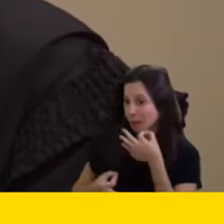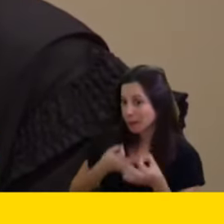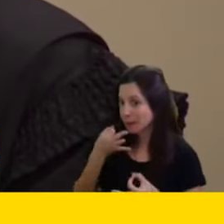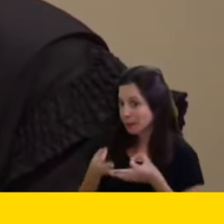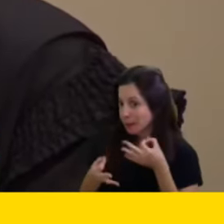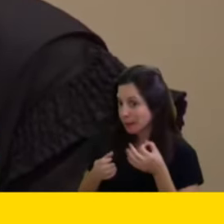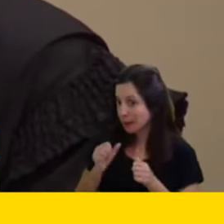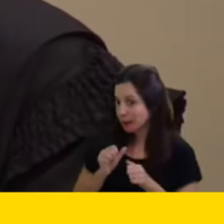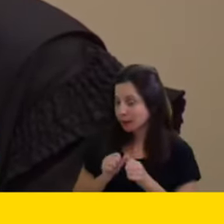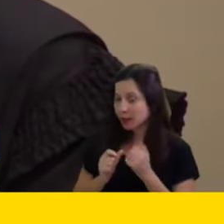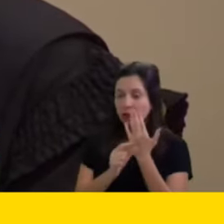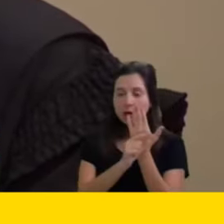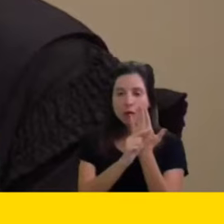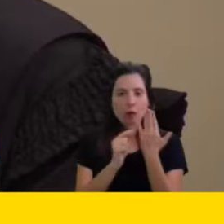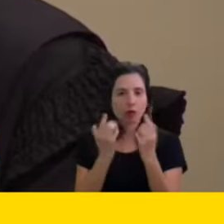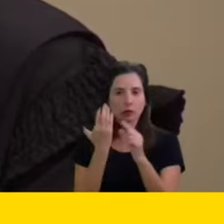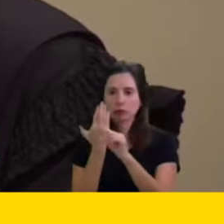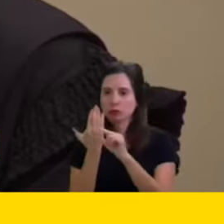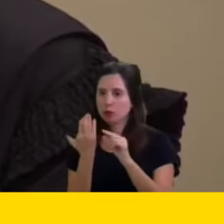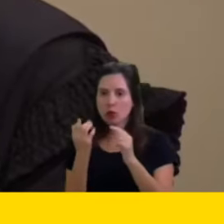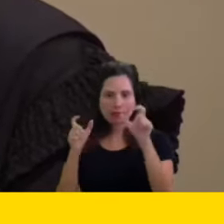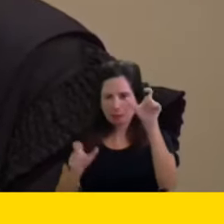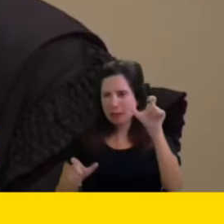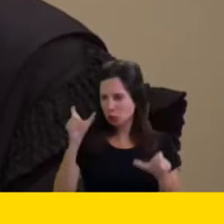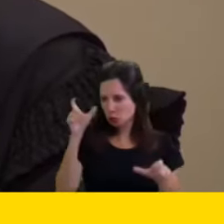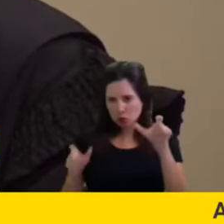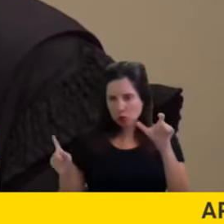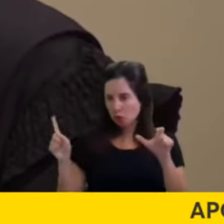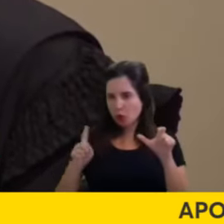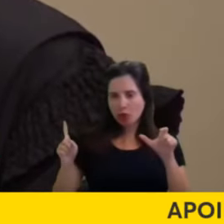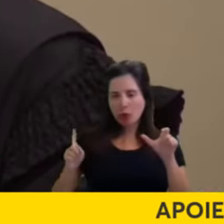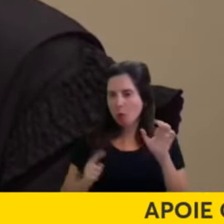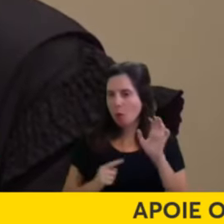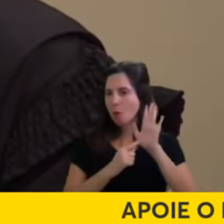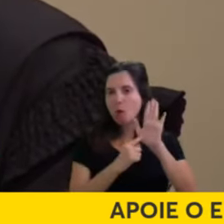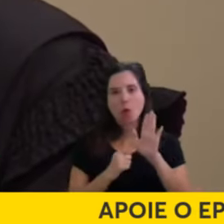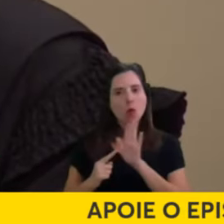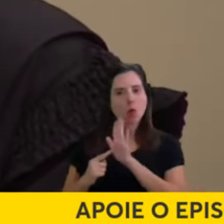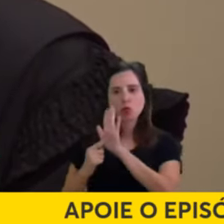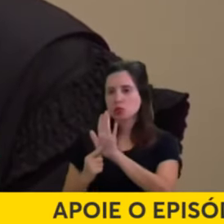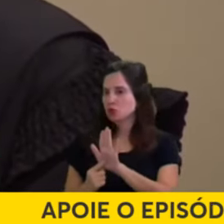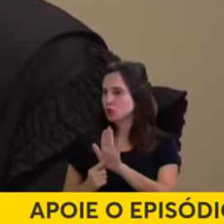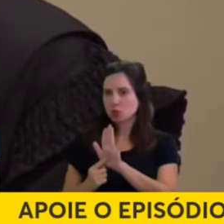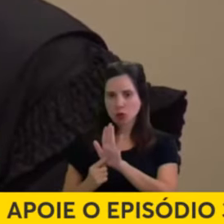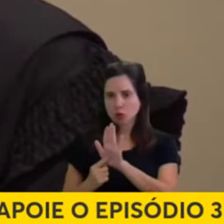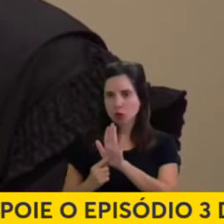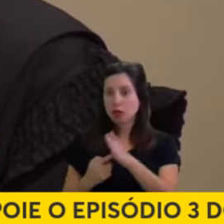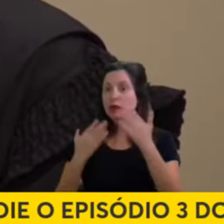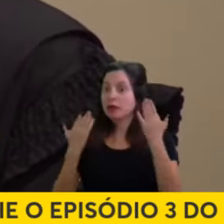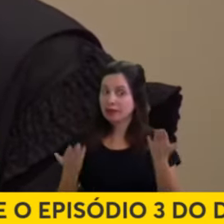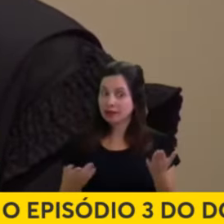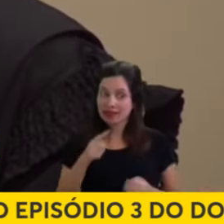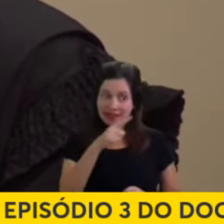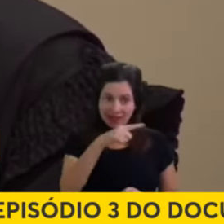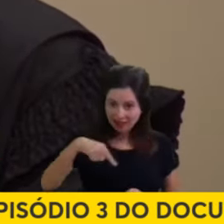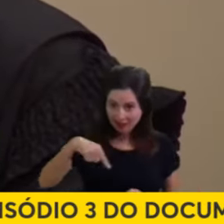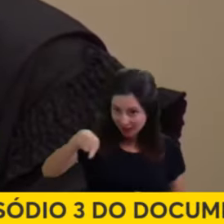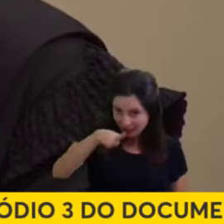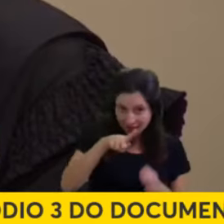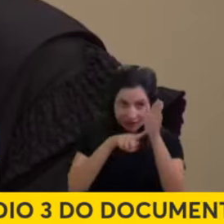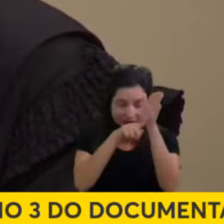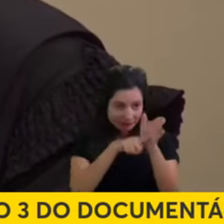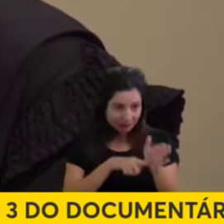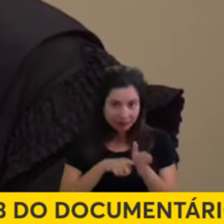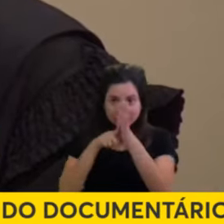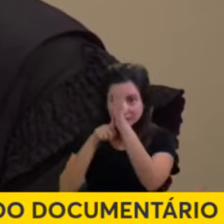autores não trouxeram os gastos das próprias campanhas para demonstrar eventual excesso dos investigados e esses investigados nada referem nas